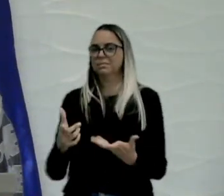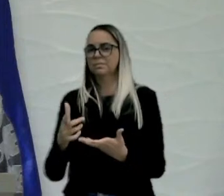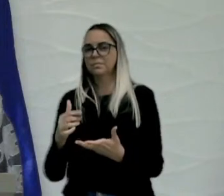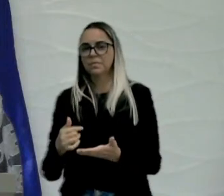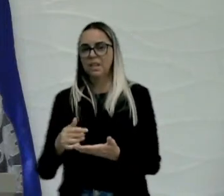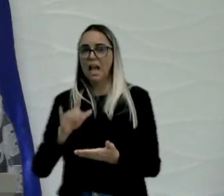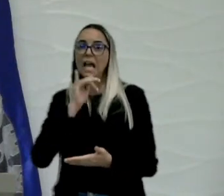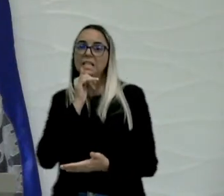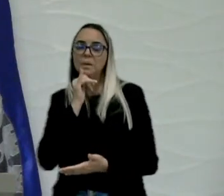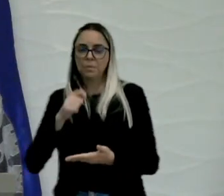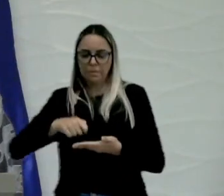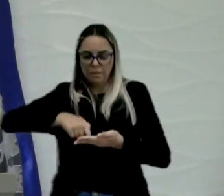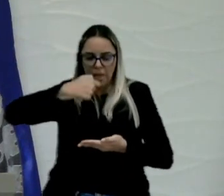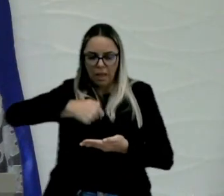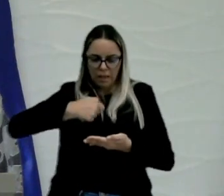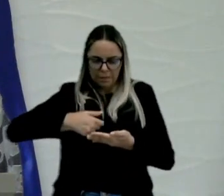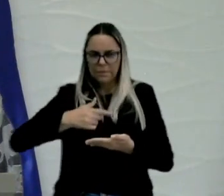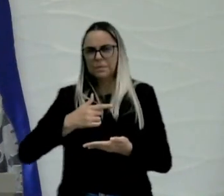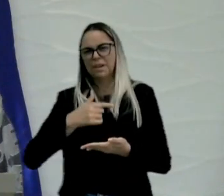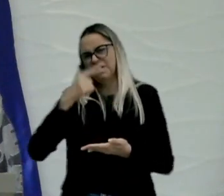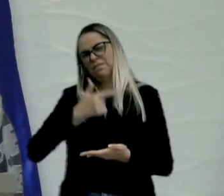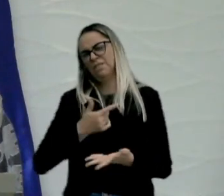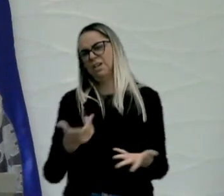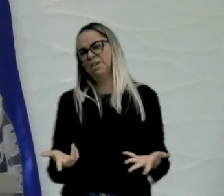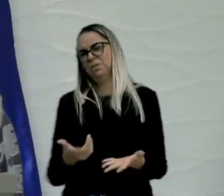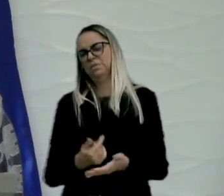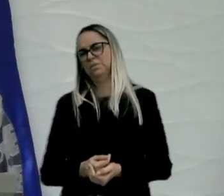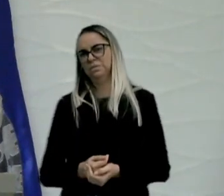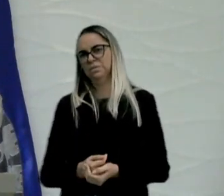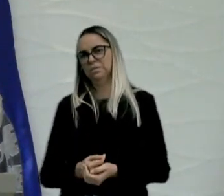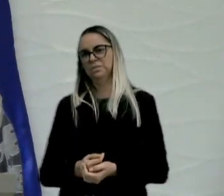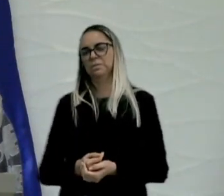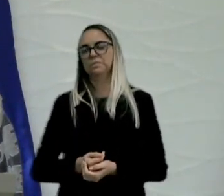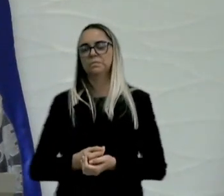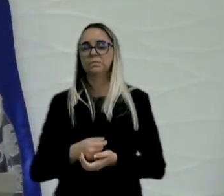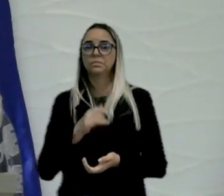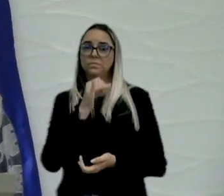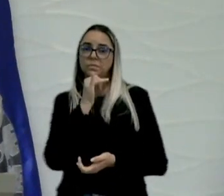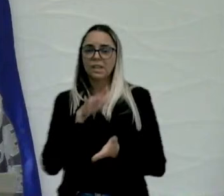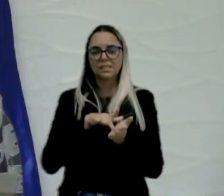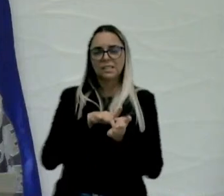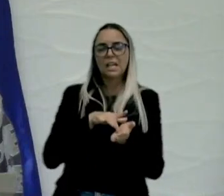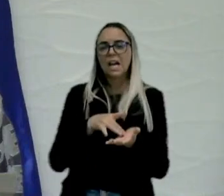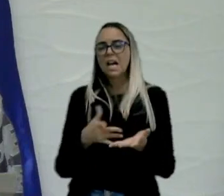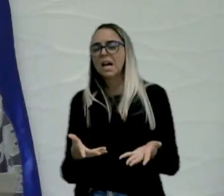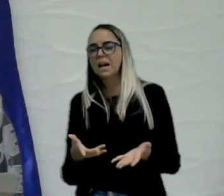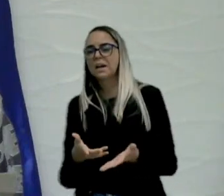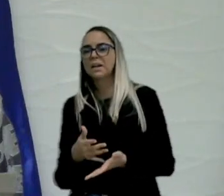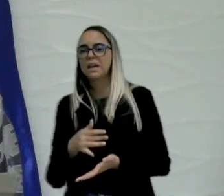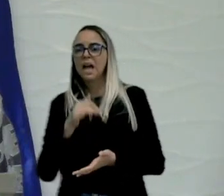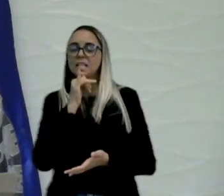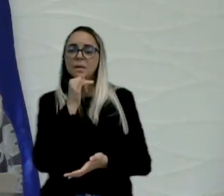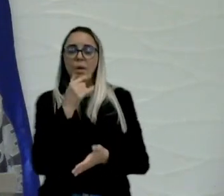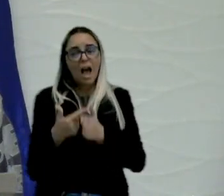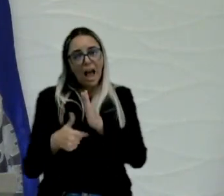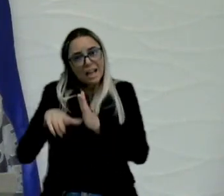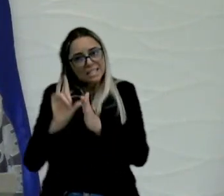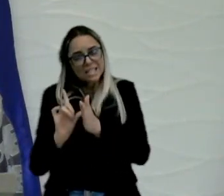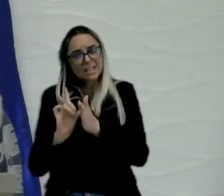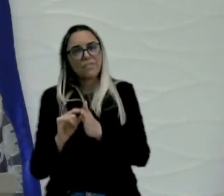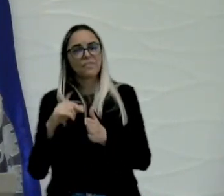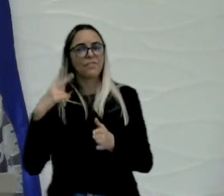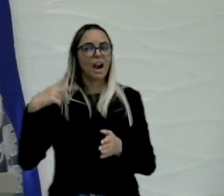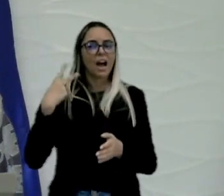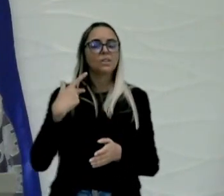comeu que é feio você fazia as coisas Se você pegar os vídeos do vereador que me antecedeu